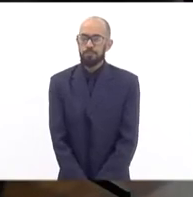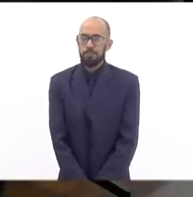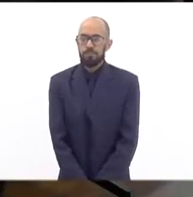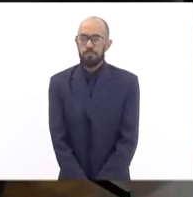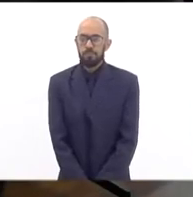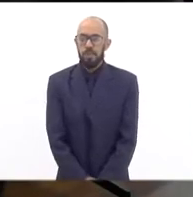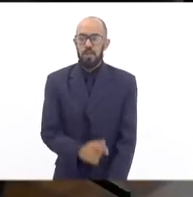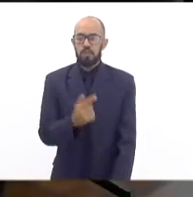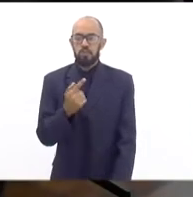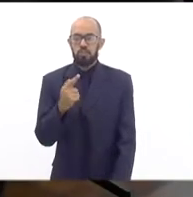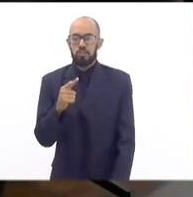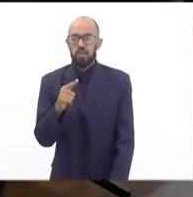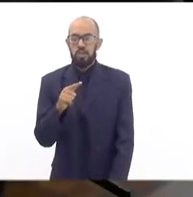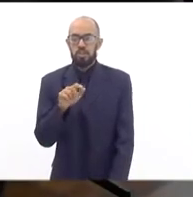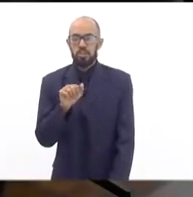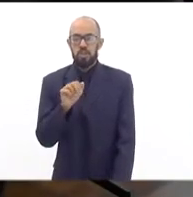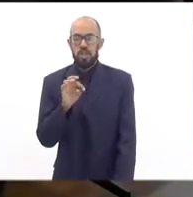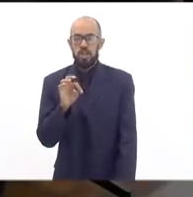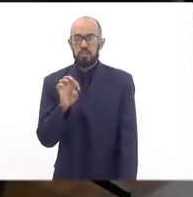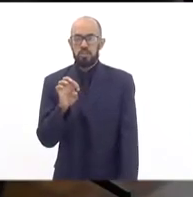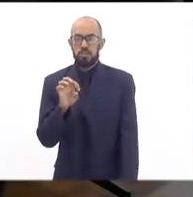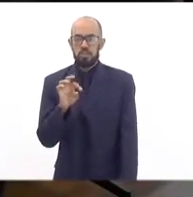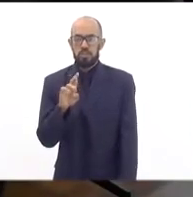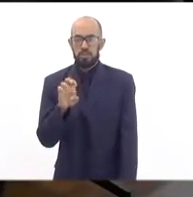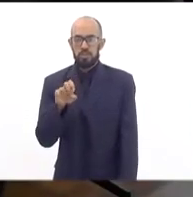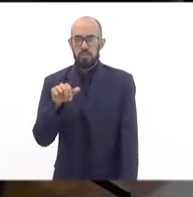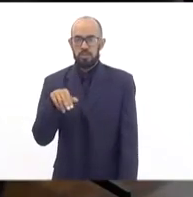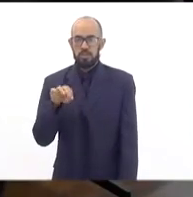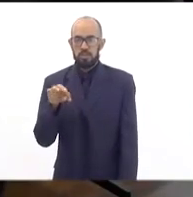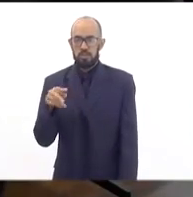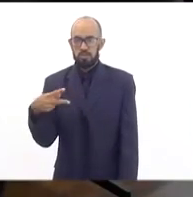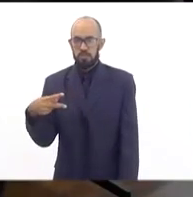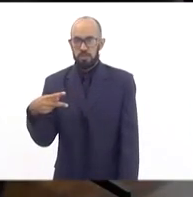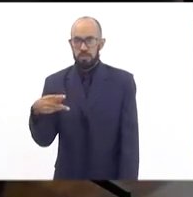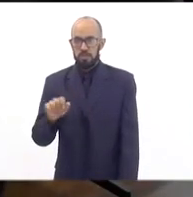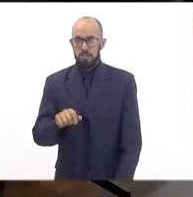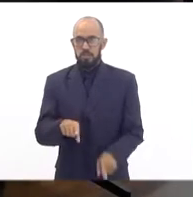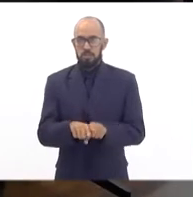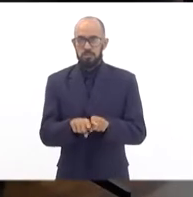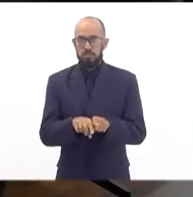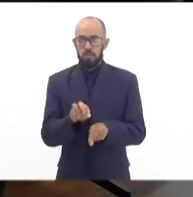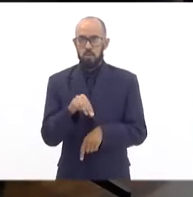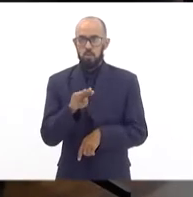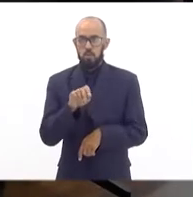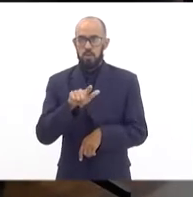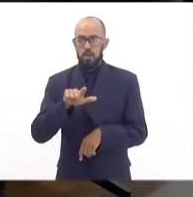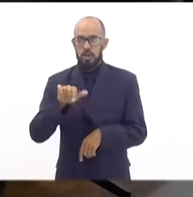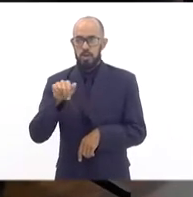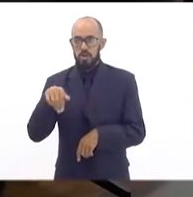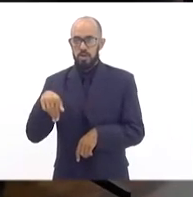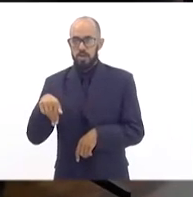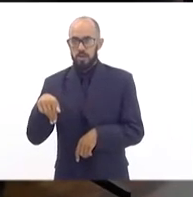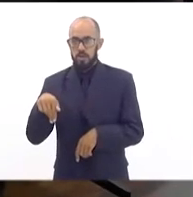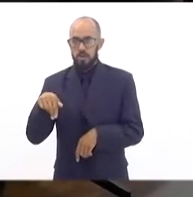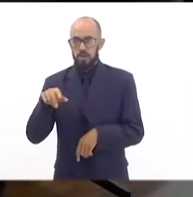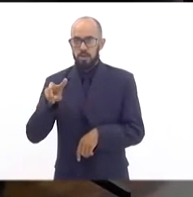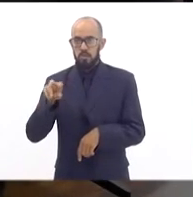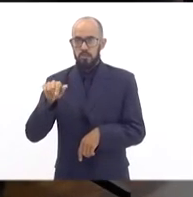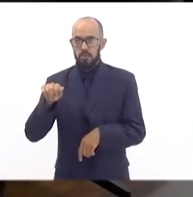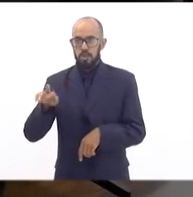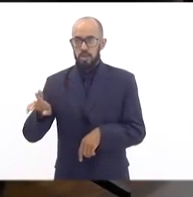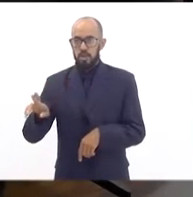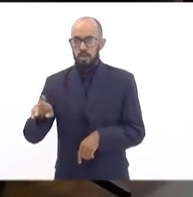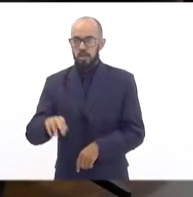ele é gerente da Getransp, não é isso? E William Vilar. assessor jurídico e legislativo da Secretaria de Fazenda. Se